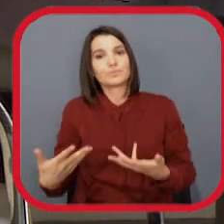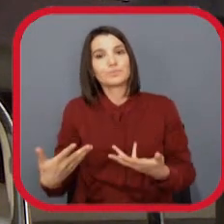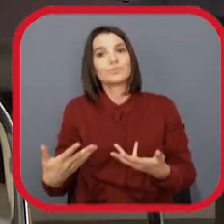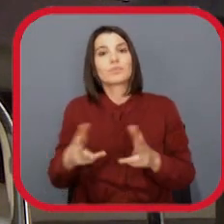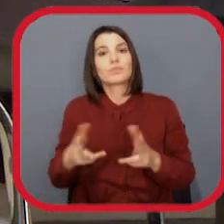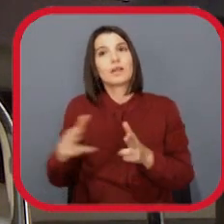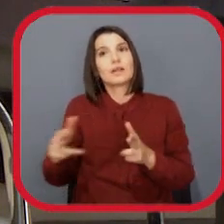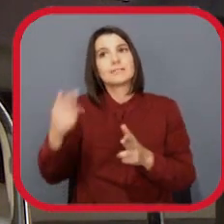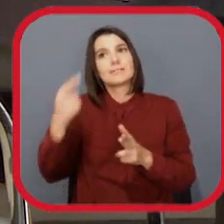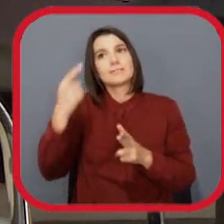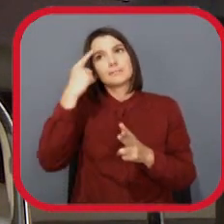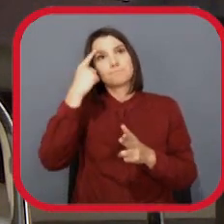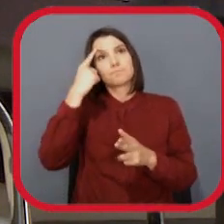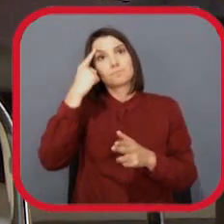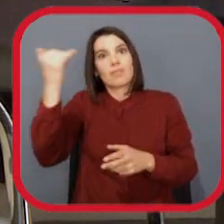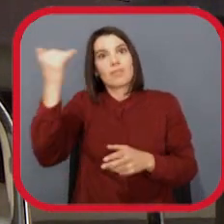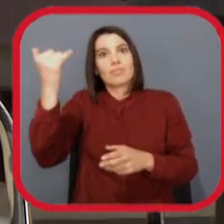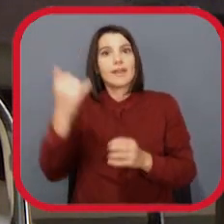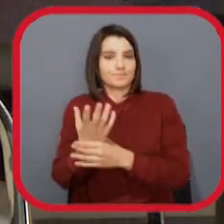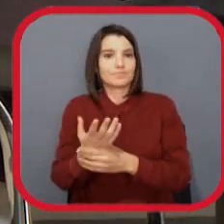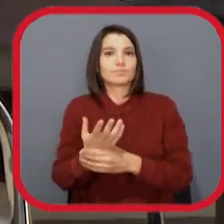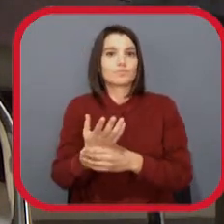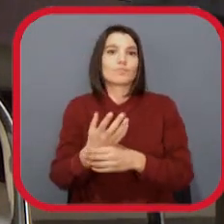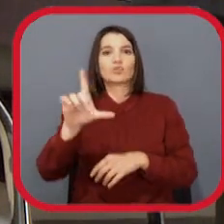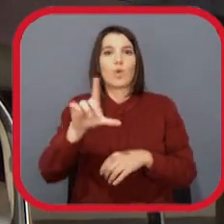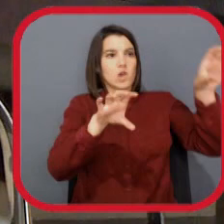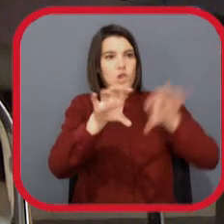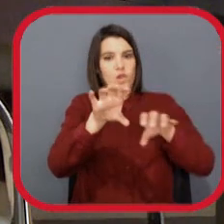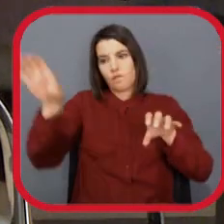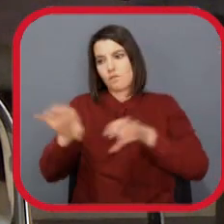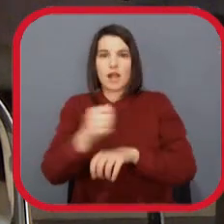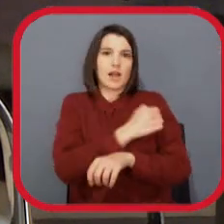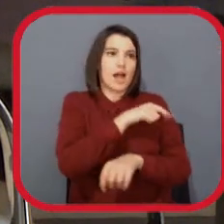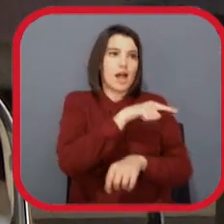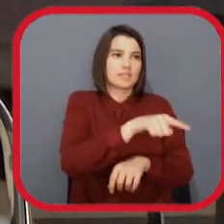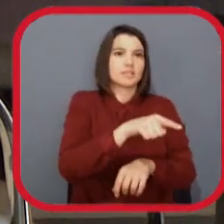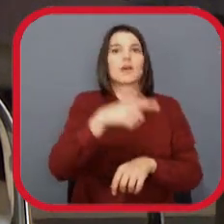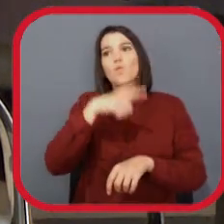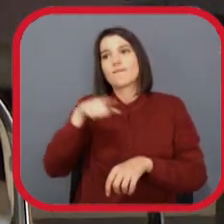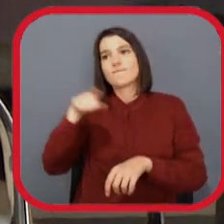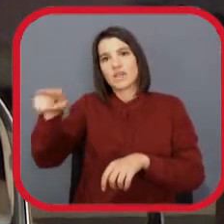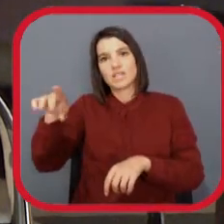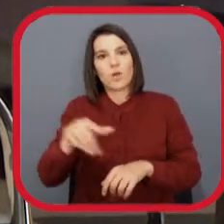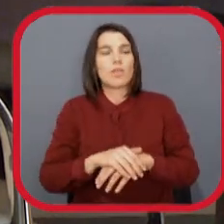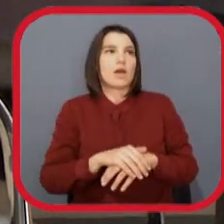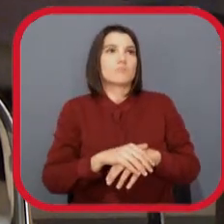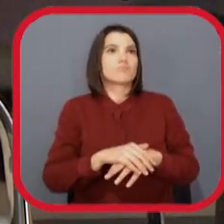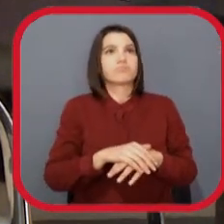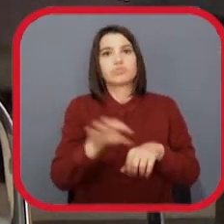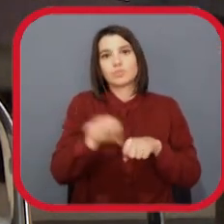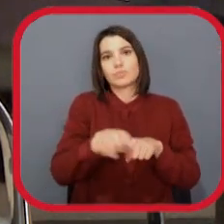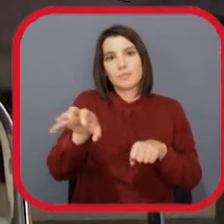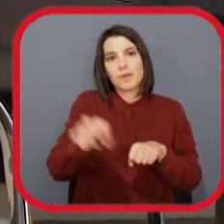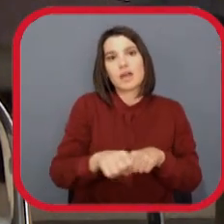uma solução muito criativa, que foi um mosaico de Lisboa, onde temos a casa e o café numa zona, temos